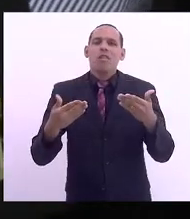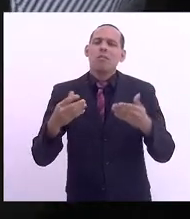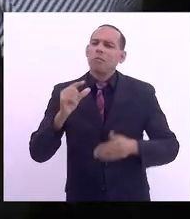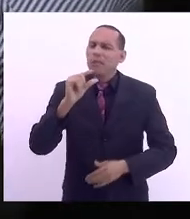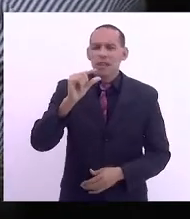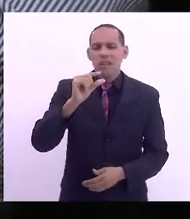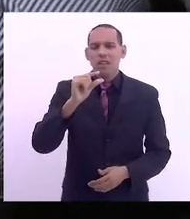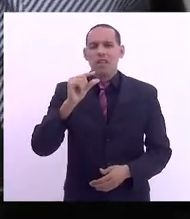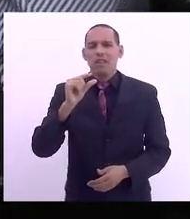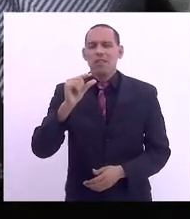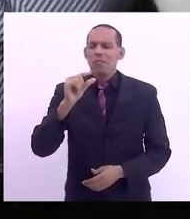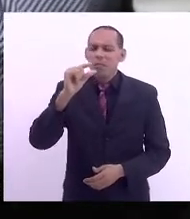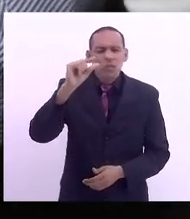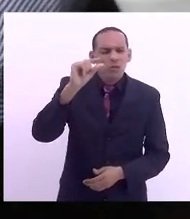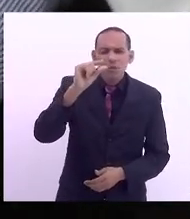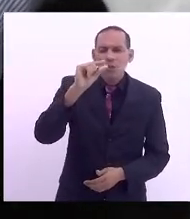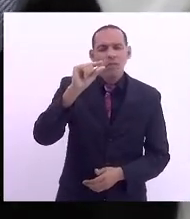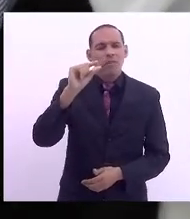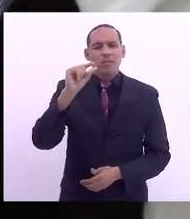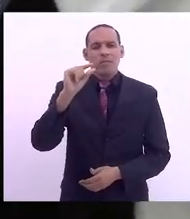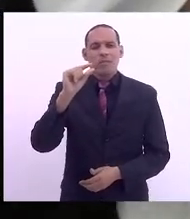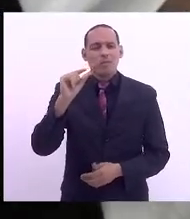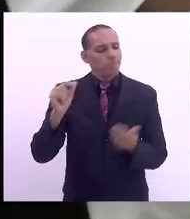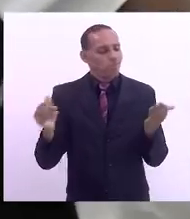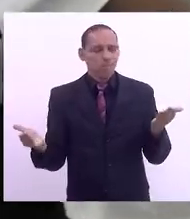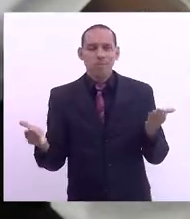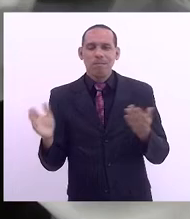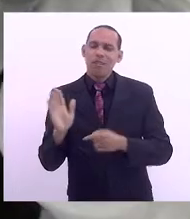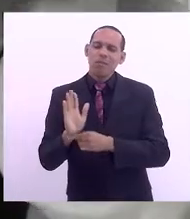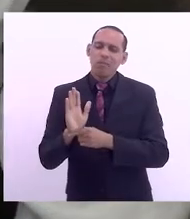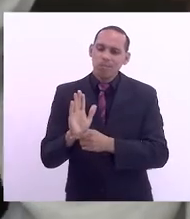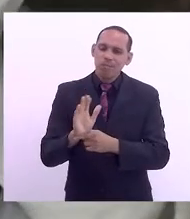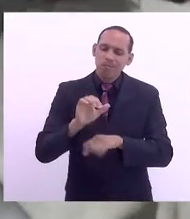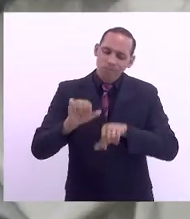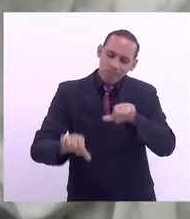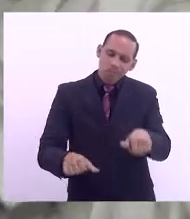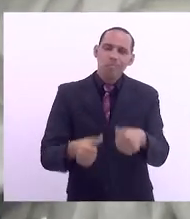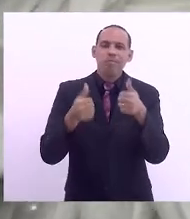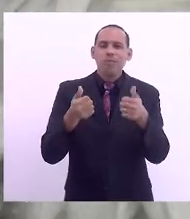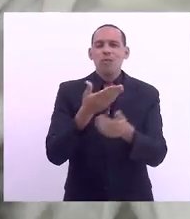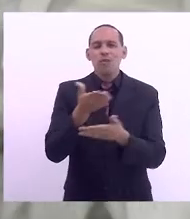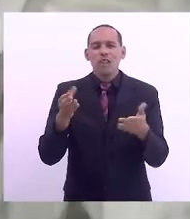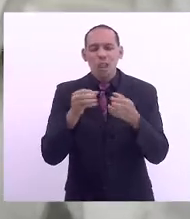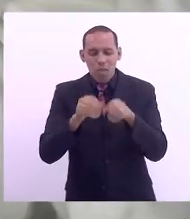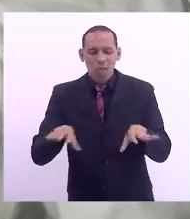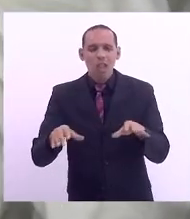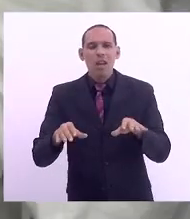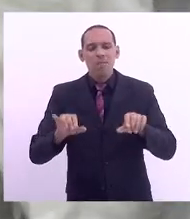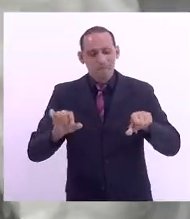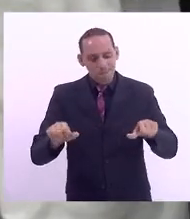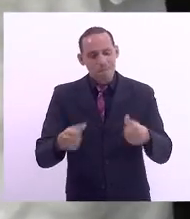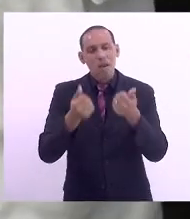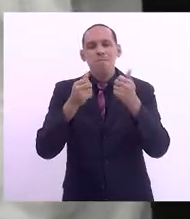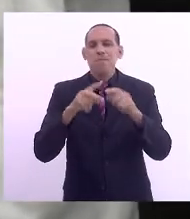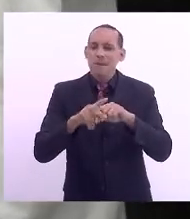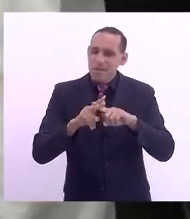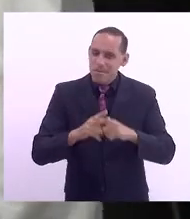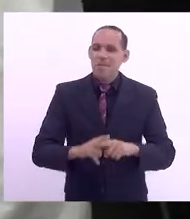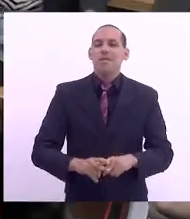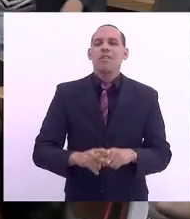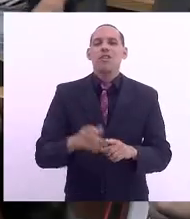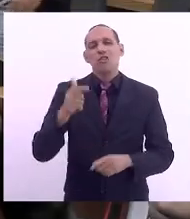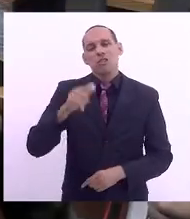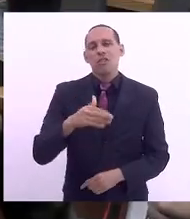pequena, muito, muito pequena, reparação frente a todos os danos que vocês sofreram. Novamente, as minhas